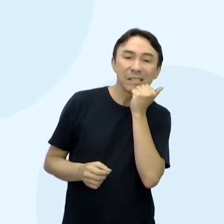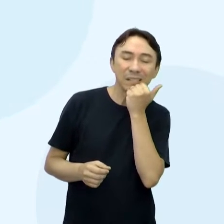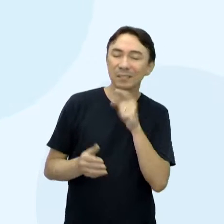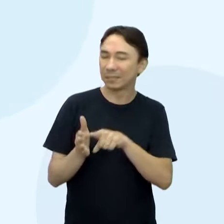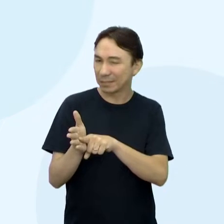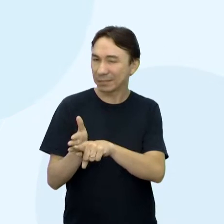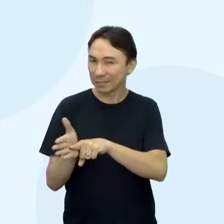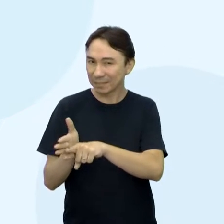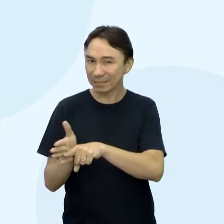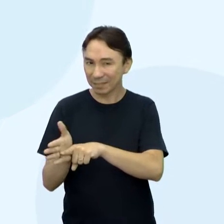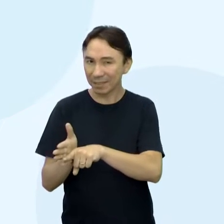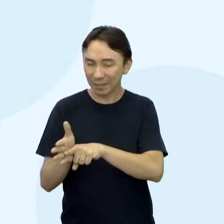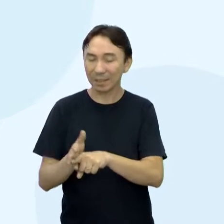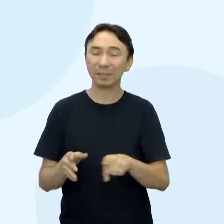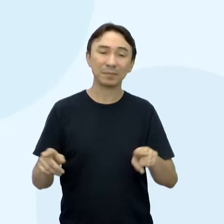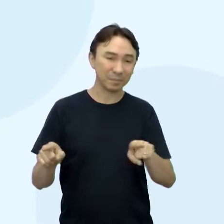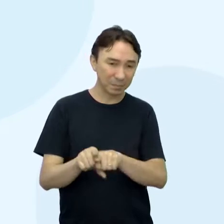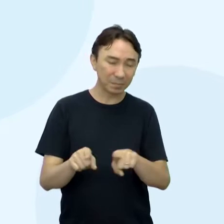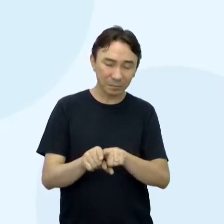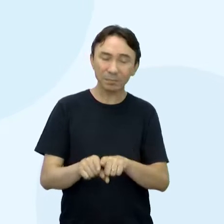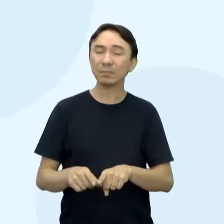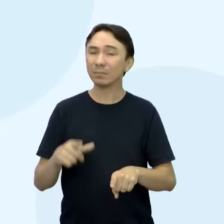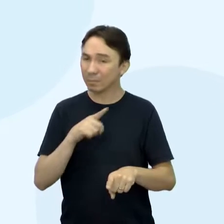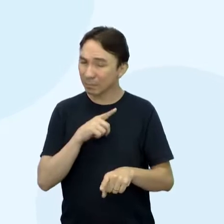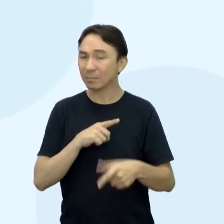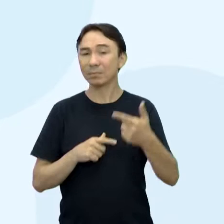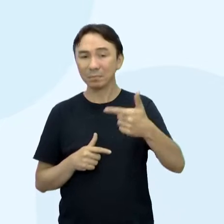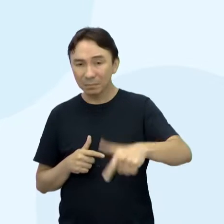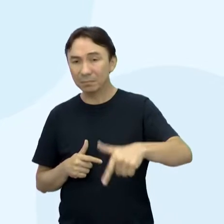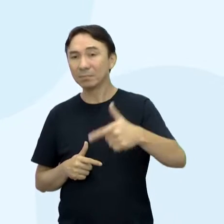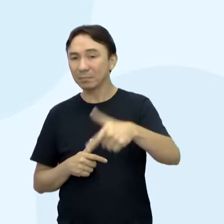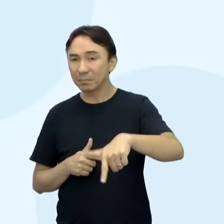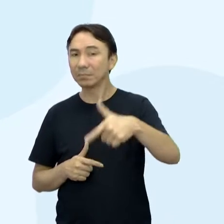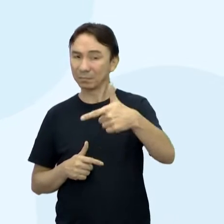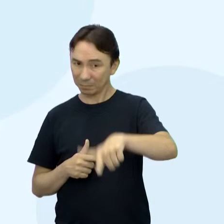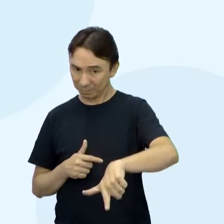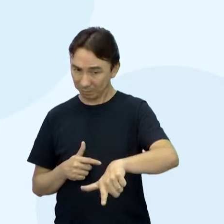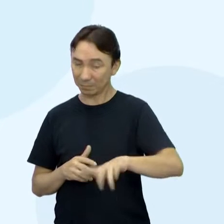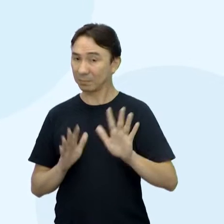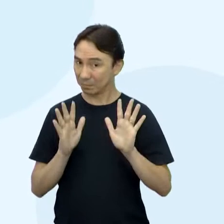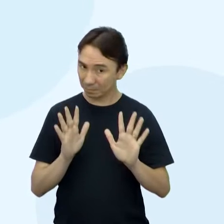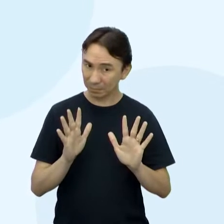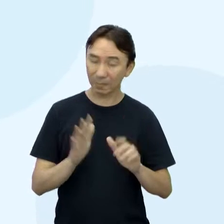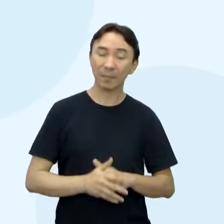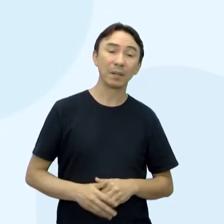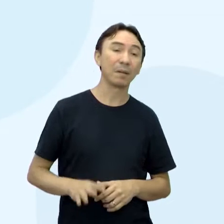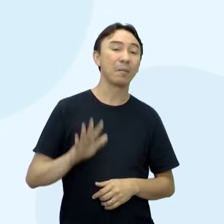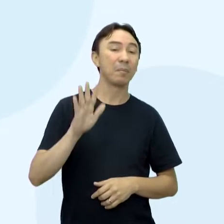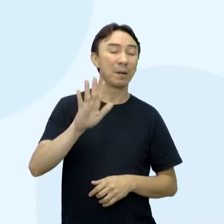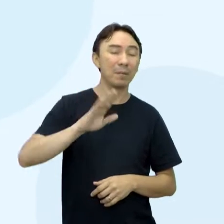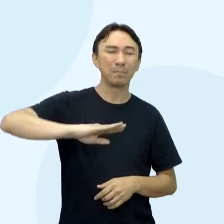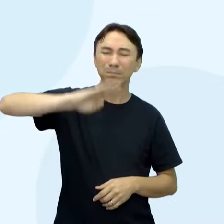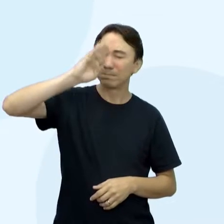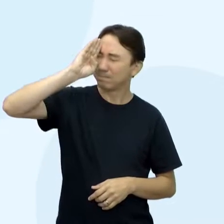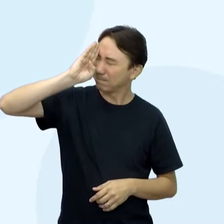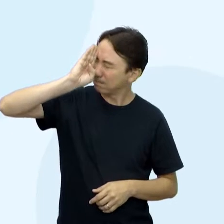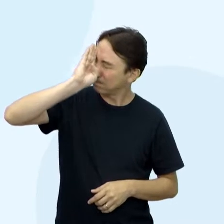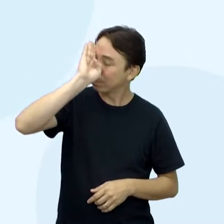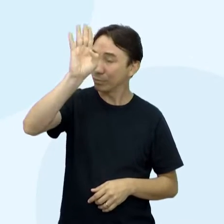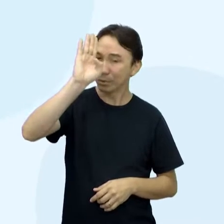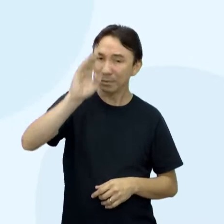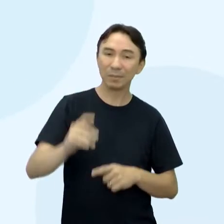aparecem aí em meados das atividades. Mas como eixo estruturante principal aí desse